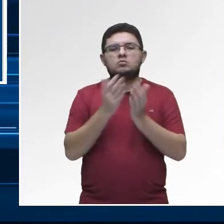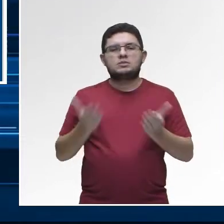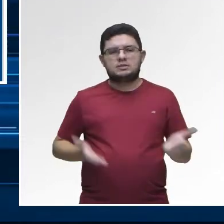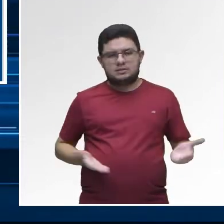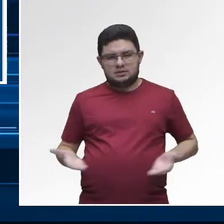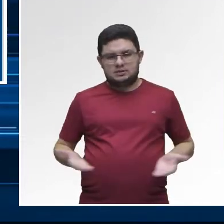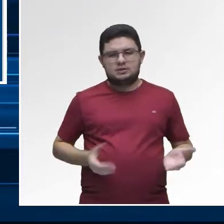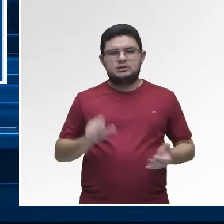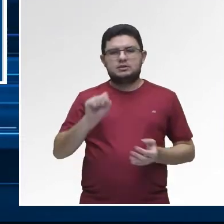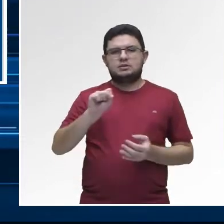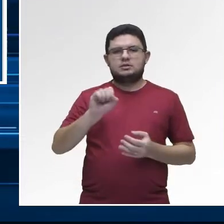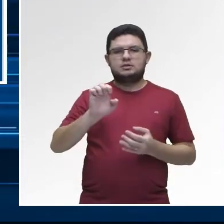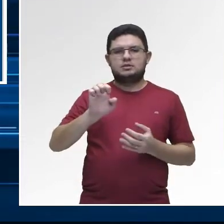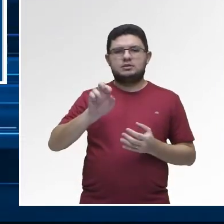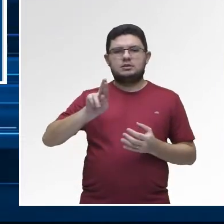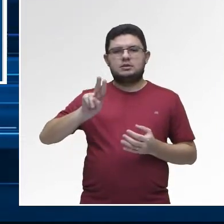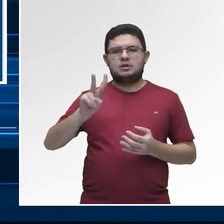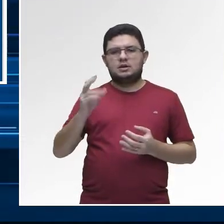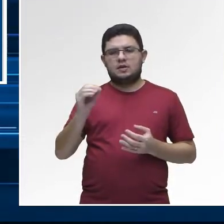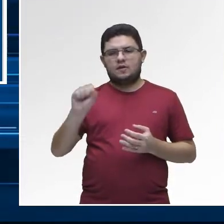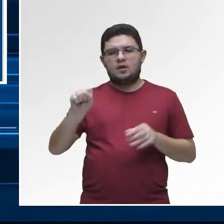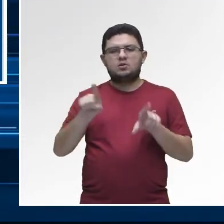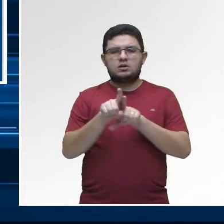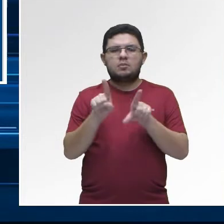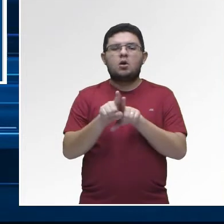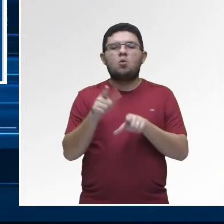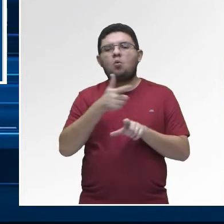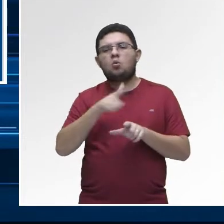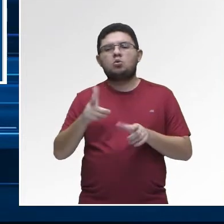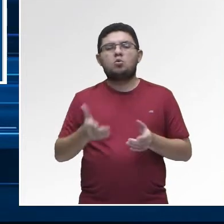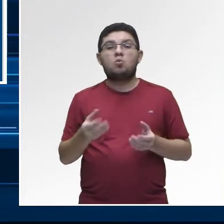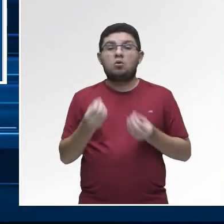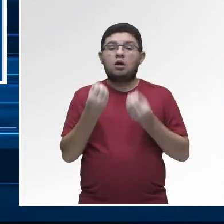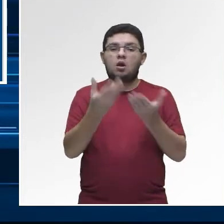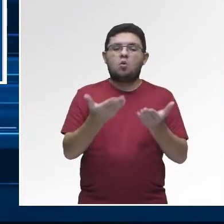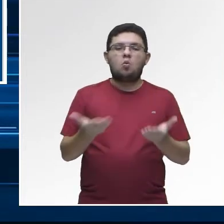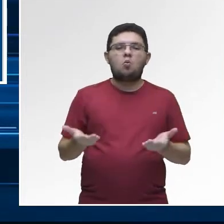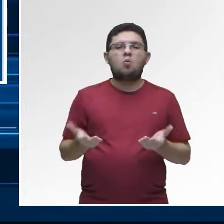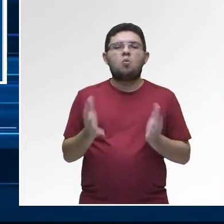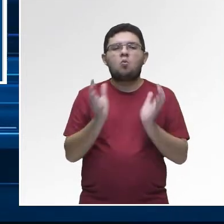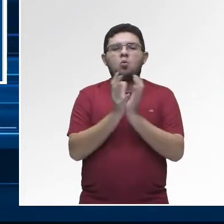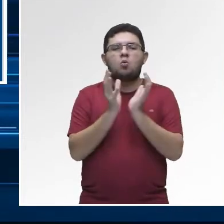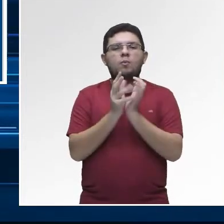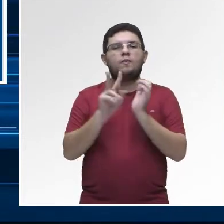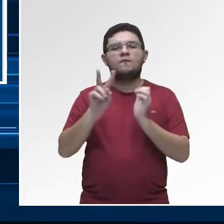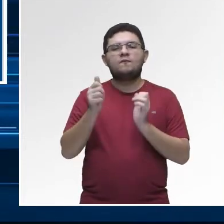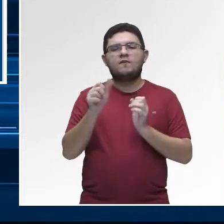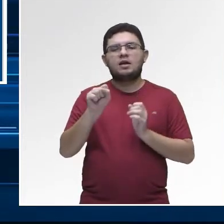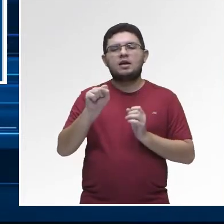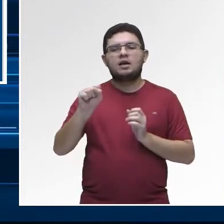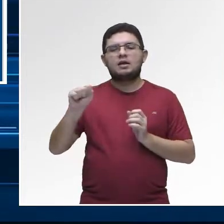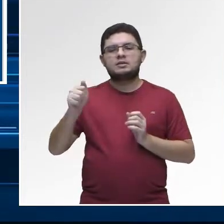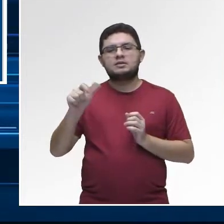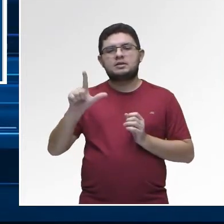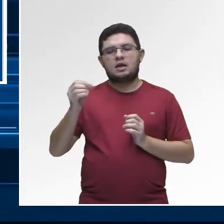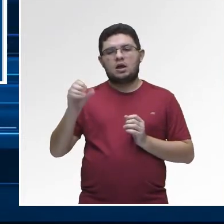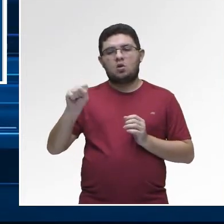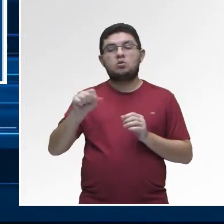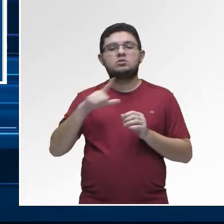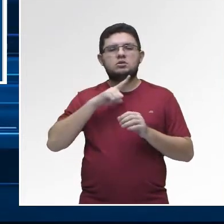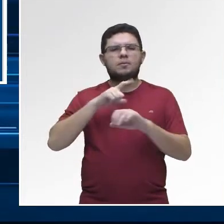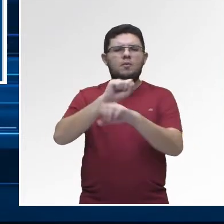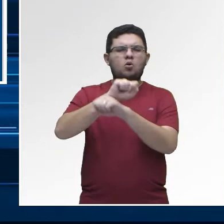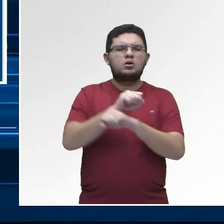próprios vassalos que os suceranos davam, não era de graça, isso aí tinha impostos. Então veja,